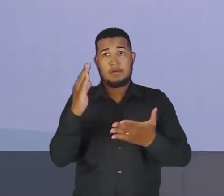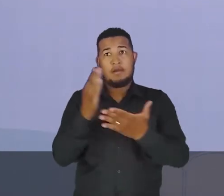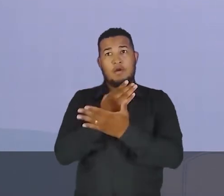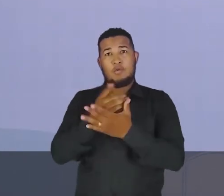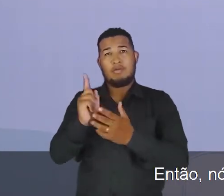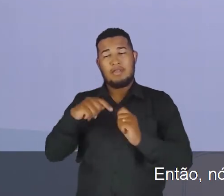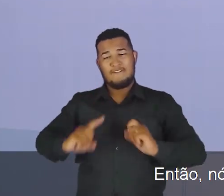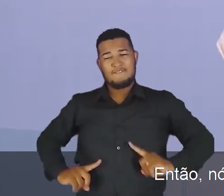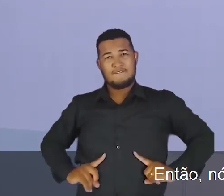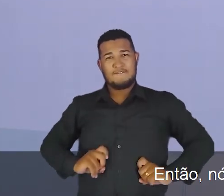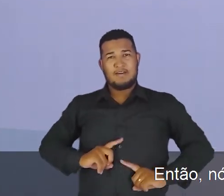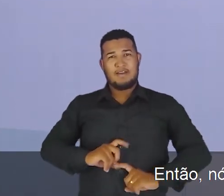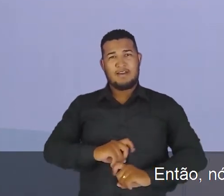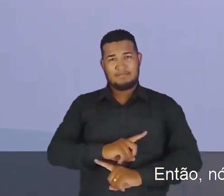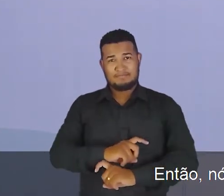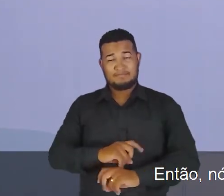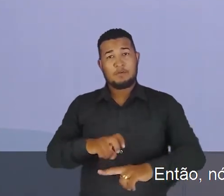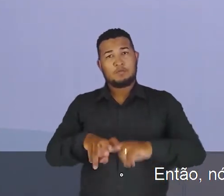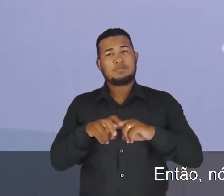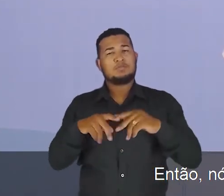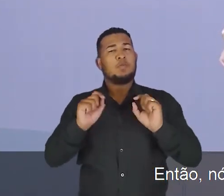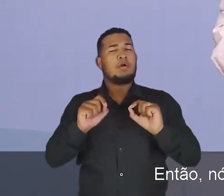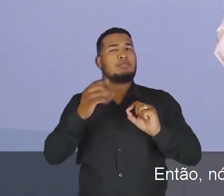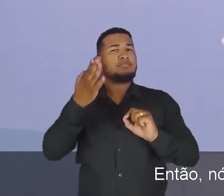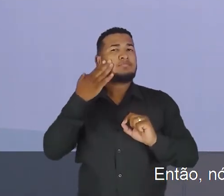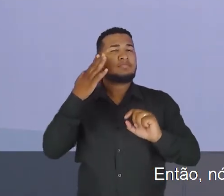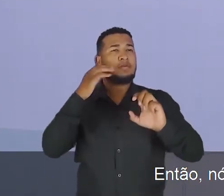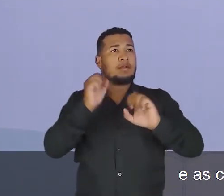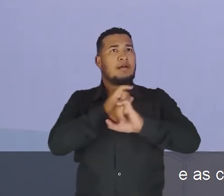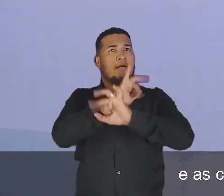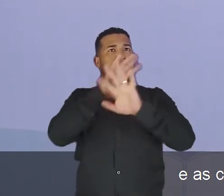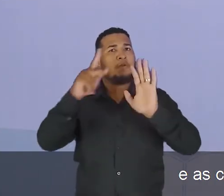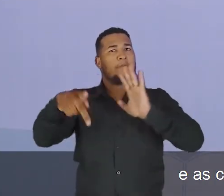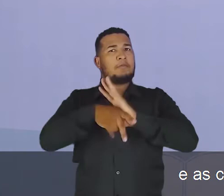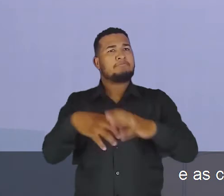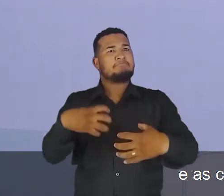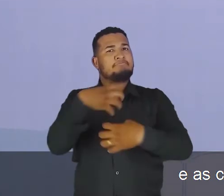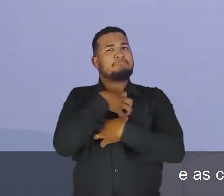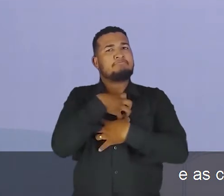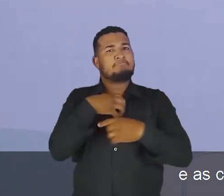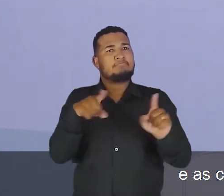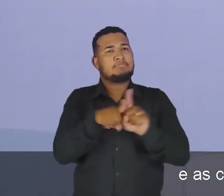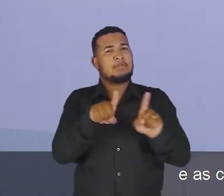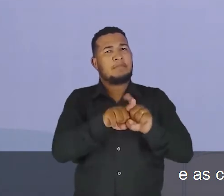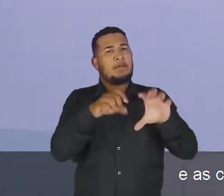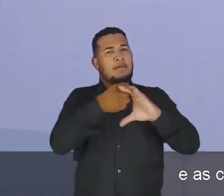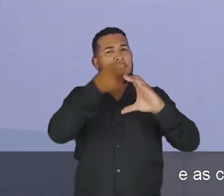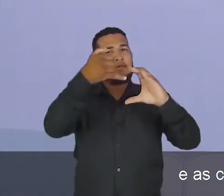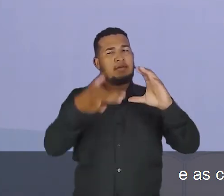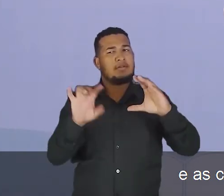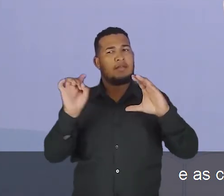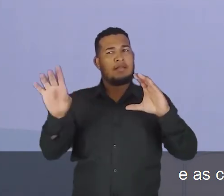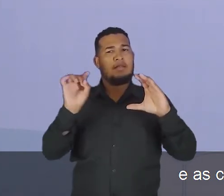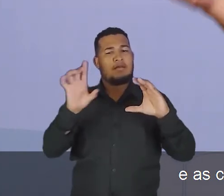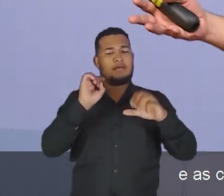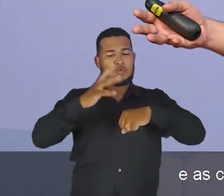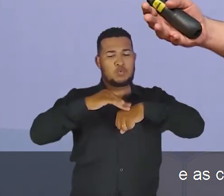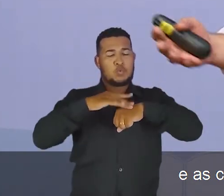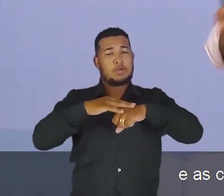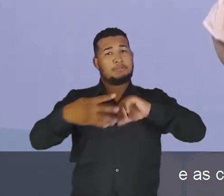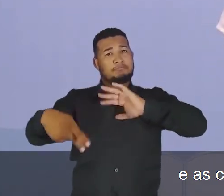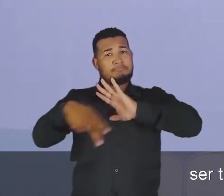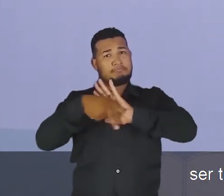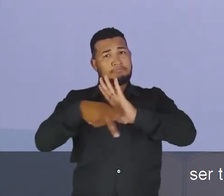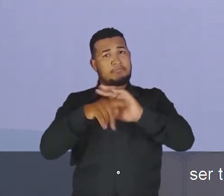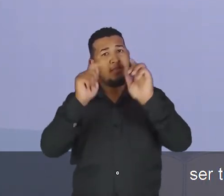por vermes. Então nós vamos entender e falar um pouquinho sobre os sintomas e as características de cada um dessas doenças